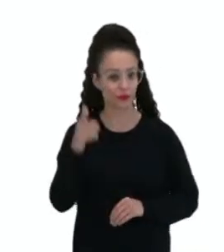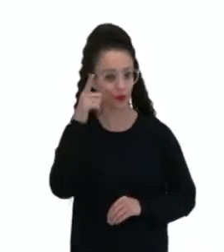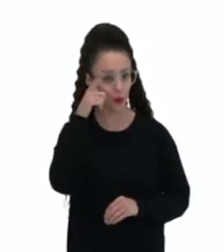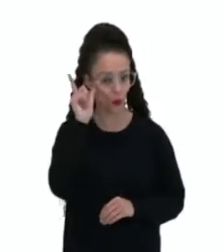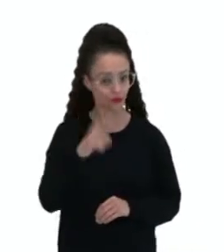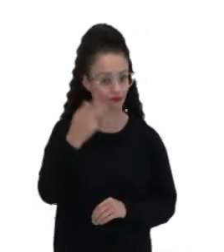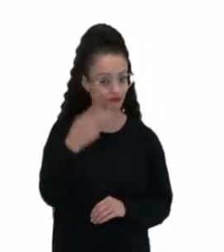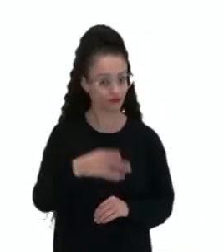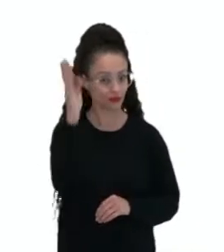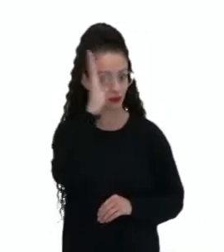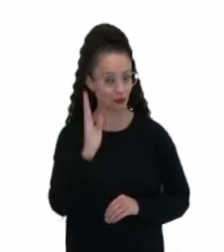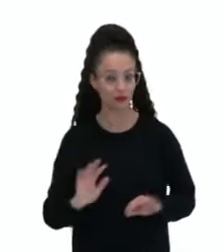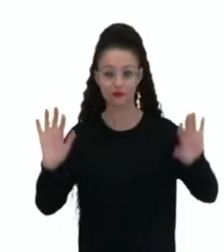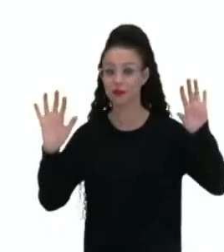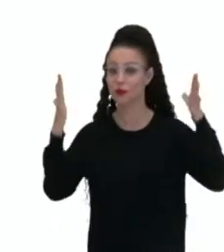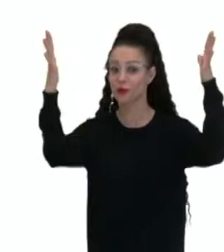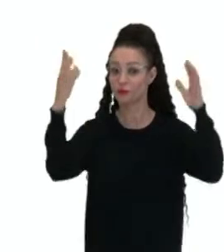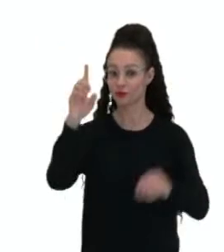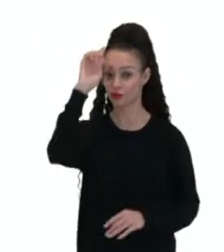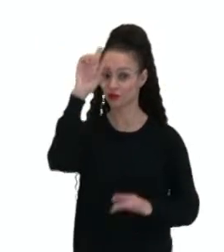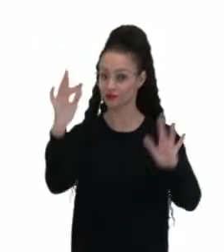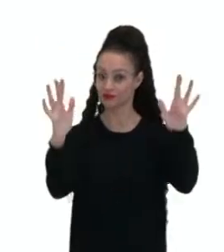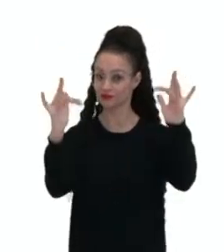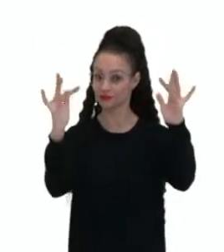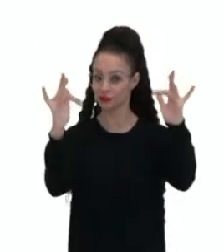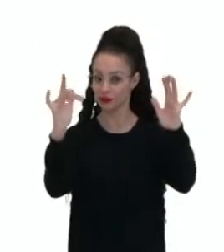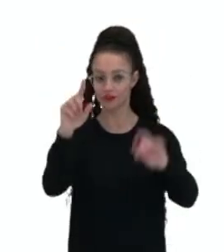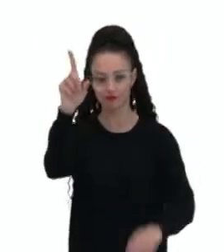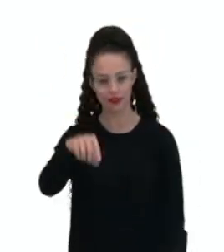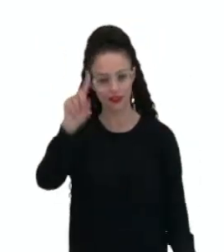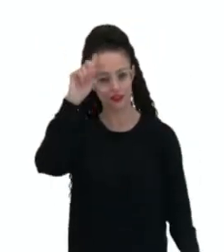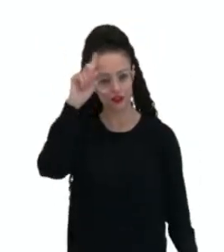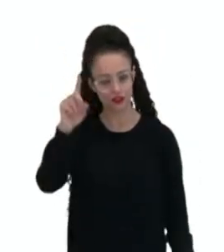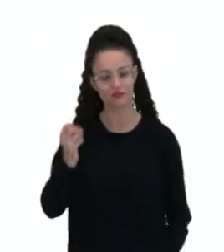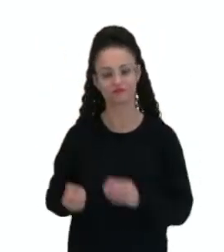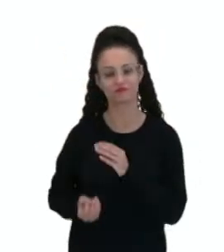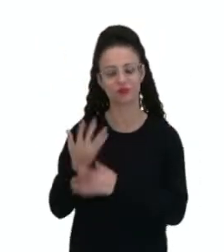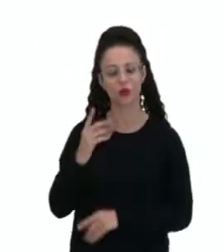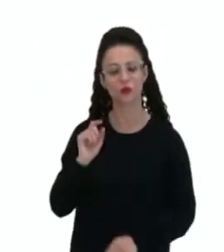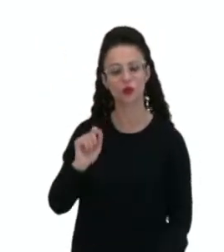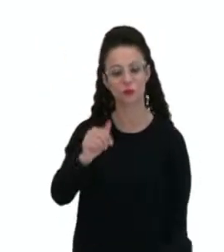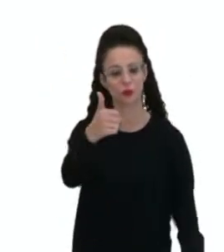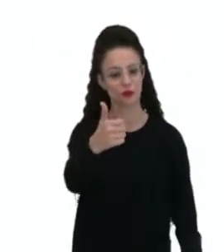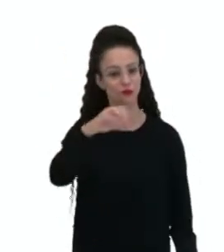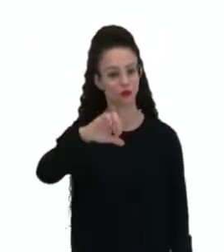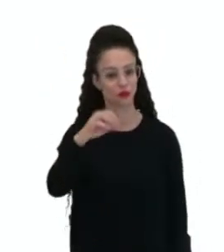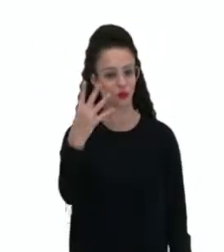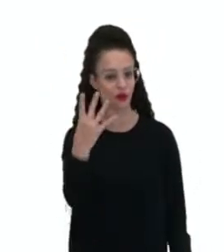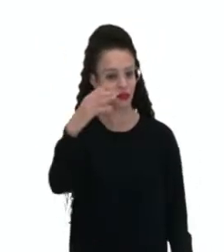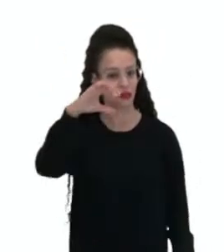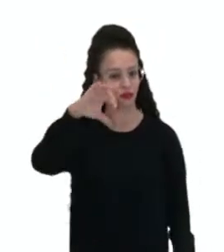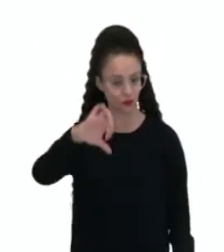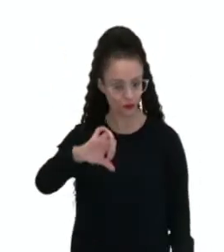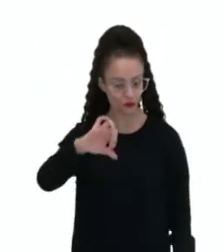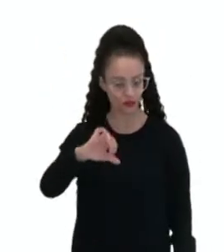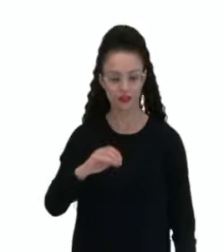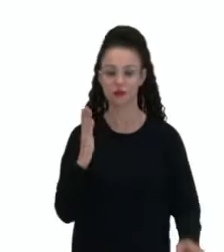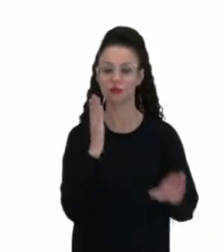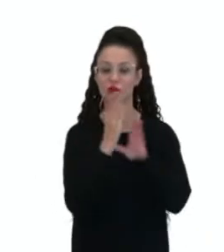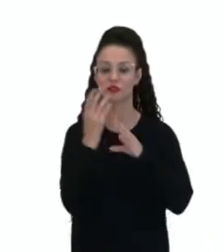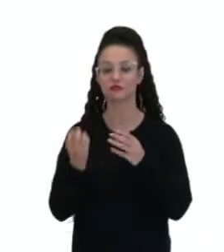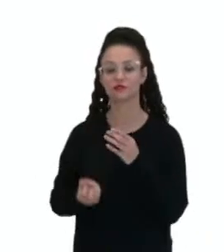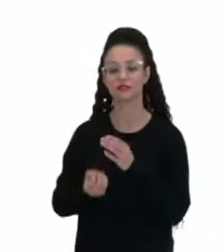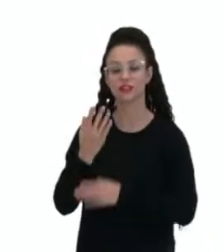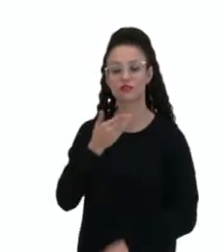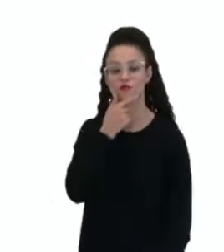no Brasil, foi comemorado o Dia dos Namorados, data que teve sua origem em 1949, pela criação